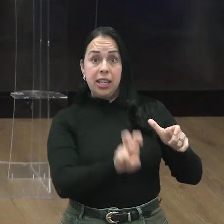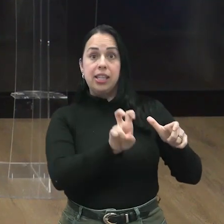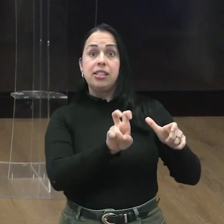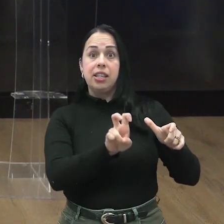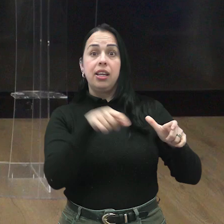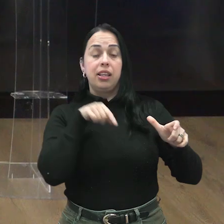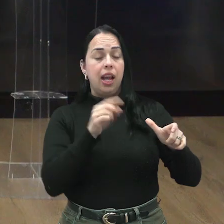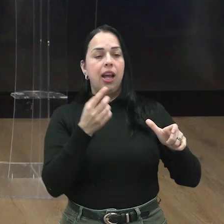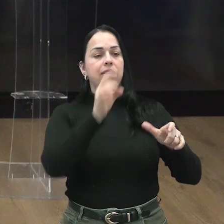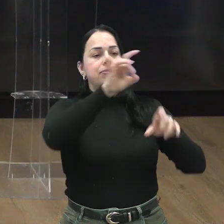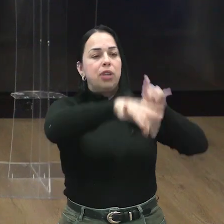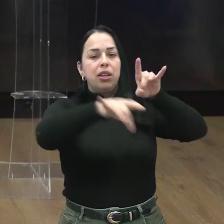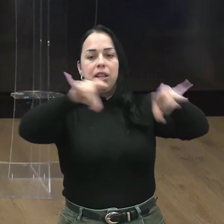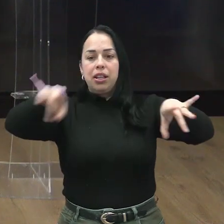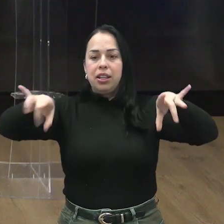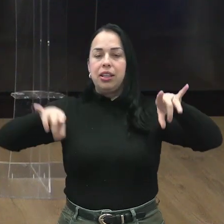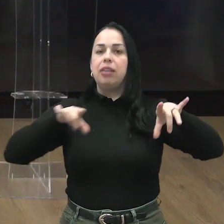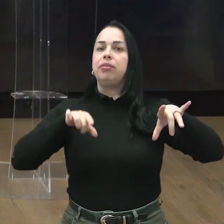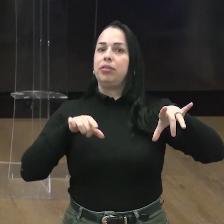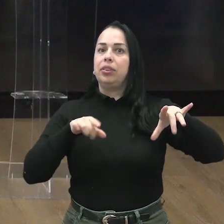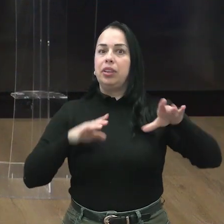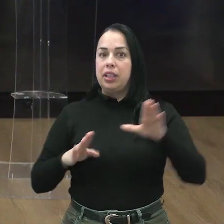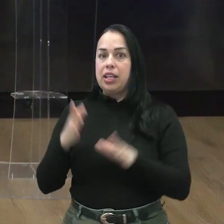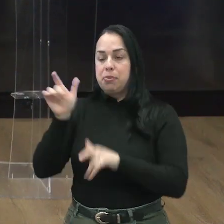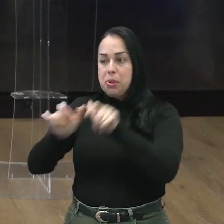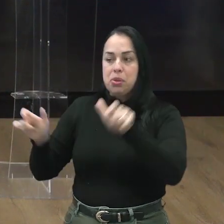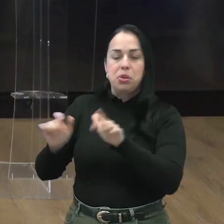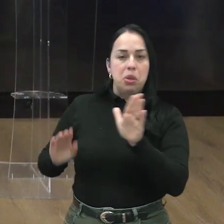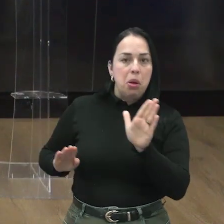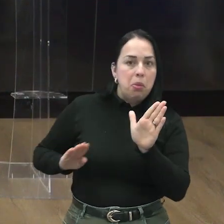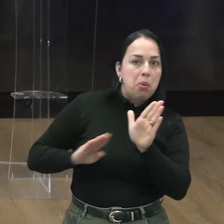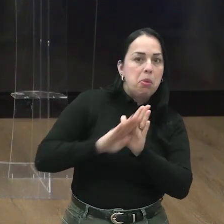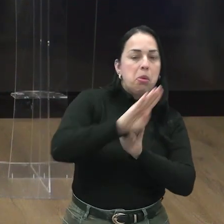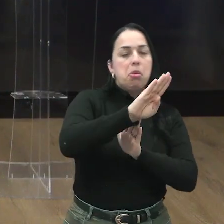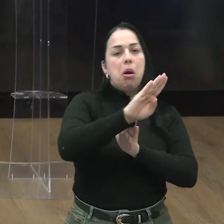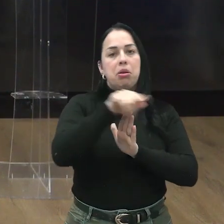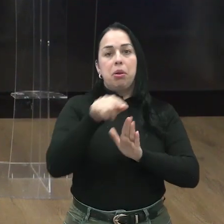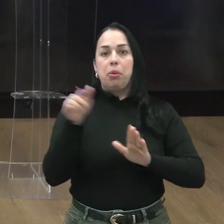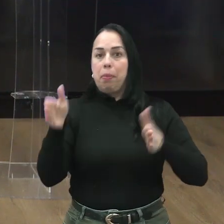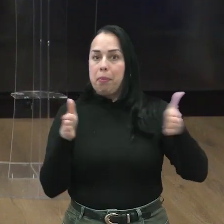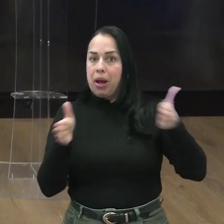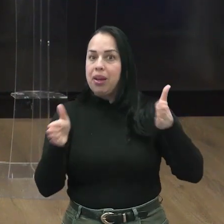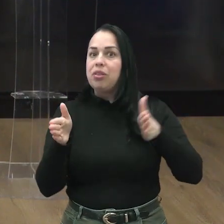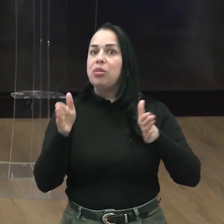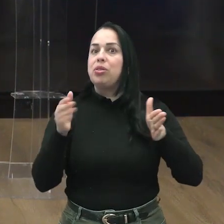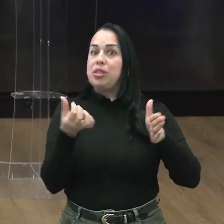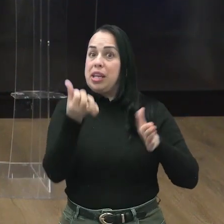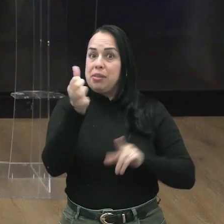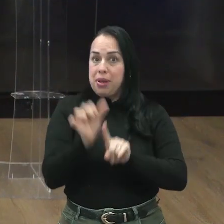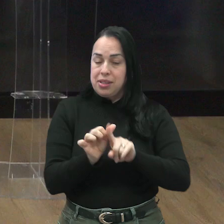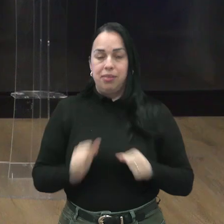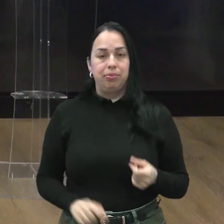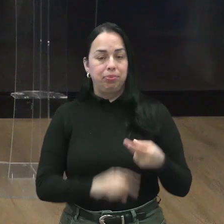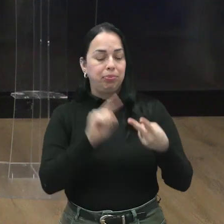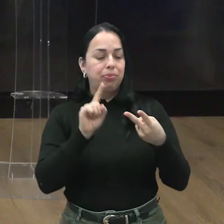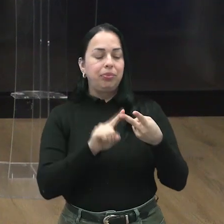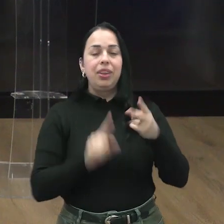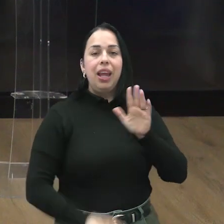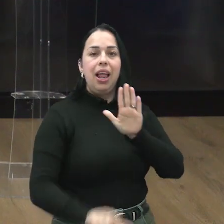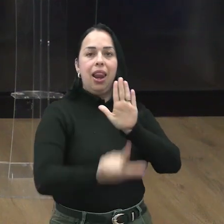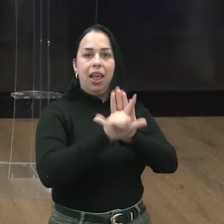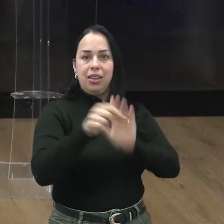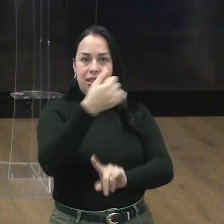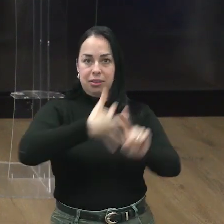entrega voluntária da cidade registram aumento no volume de material recebido no primeiro semestre deste ano. E ainda a lei de